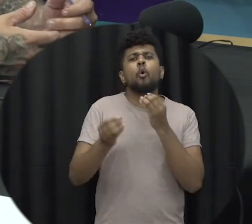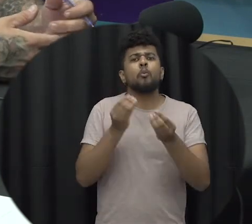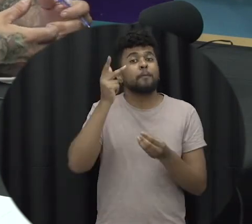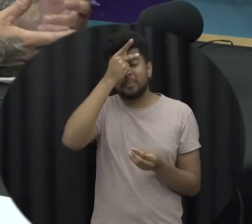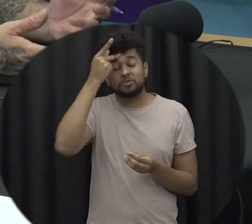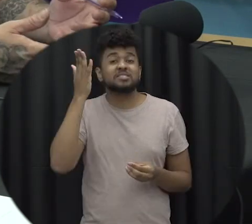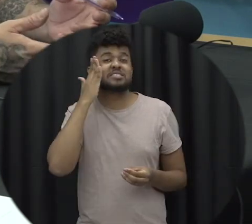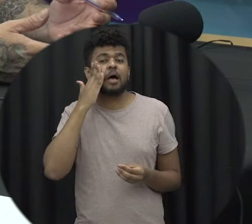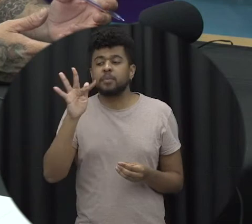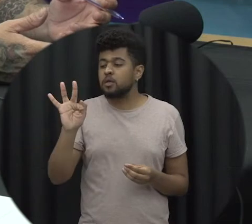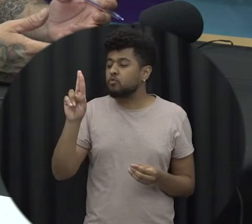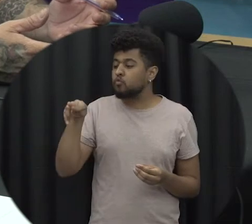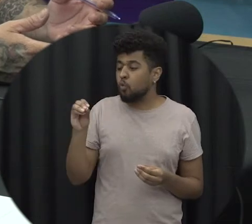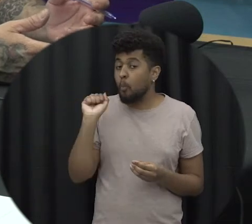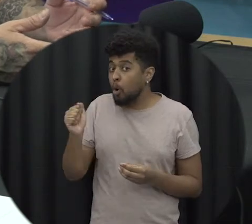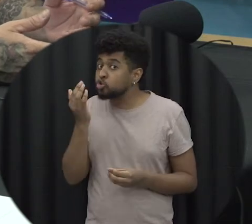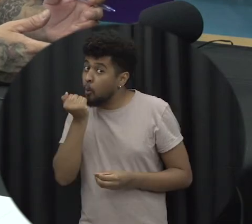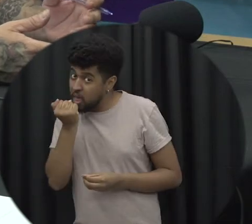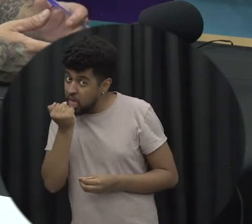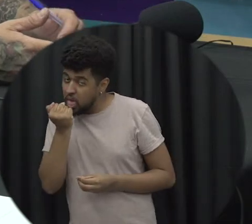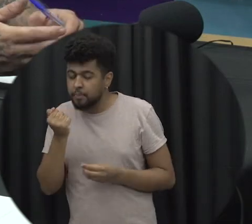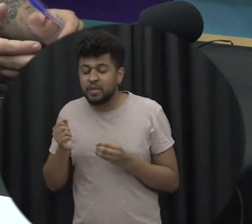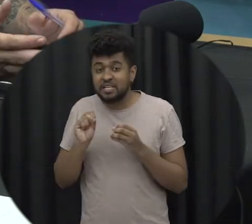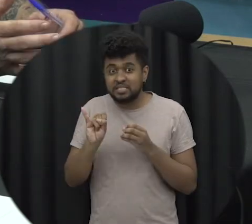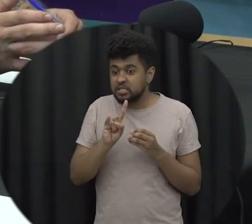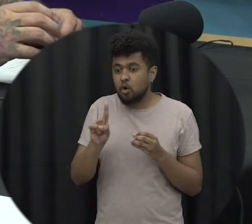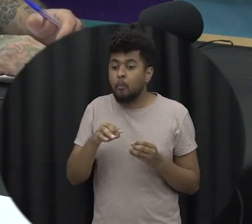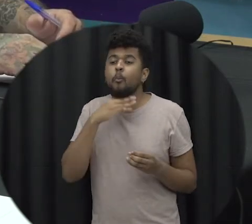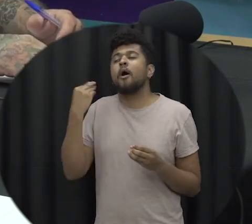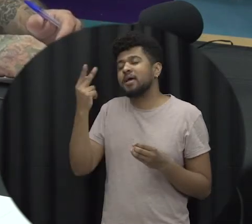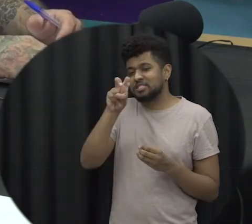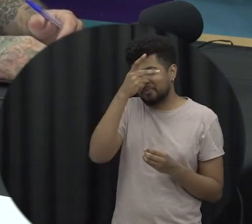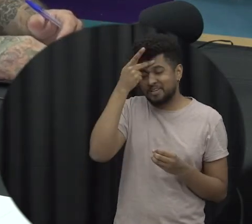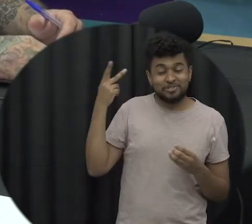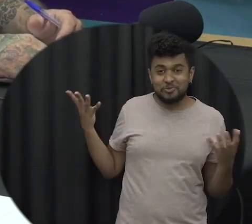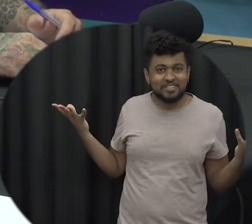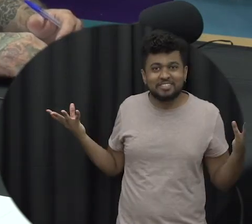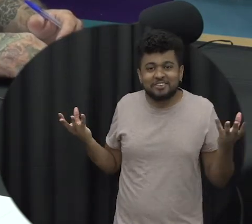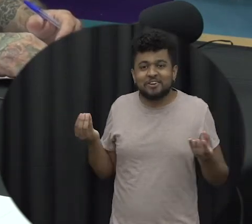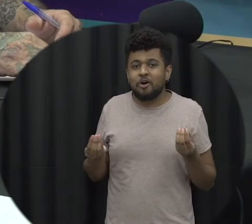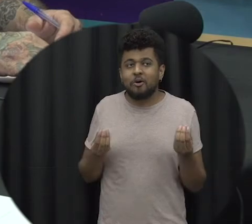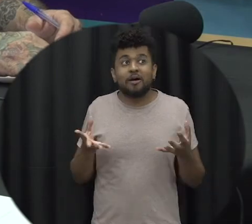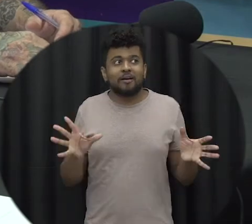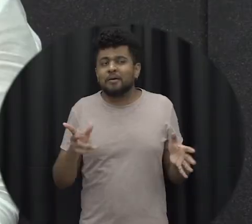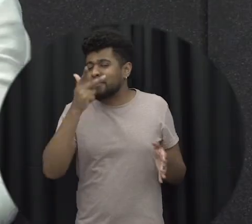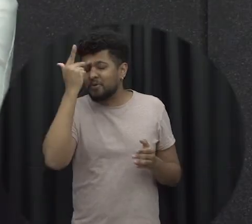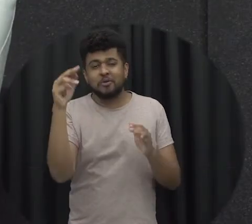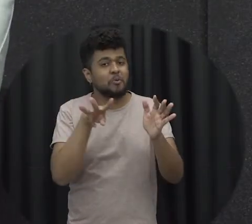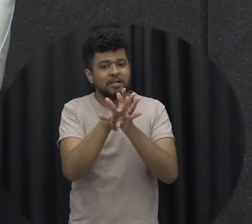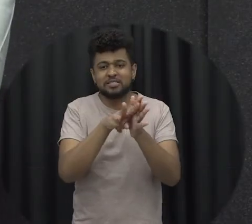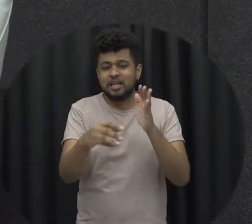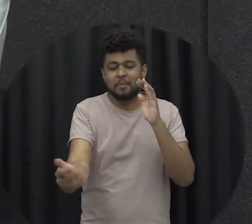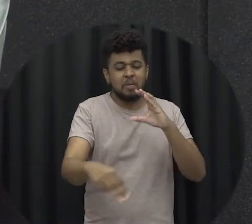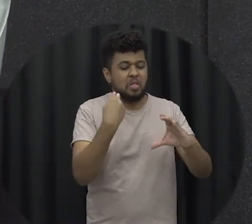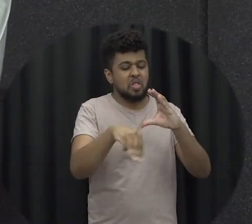descobrem que um fungo é comestível sem morrer 5 pessoas, né? Gente, o que eu recebo de WhatsApp com